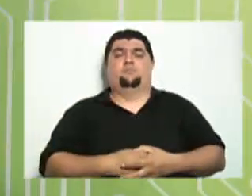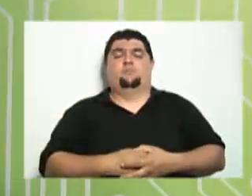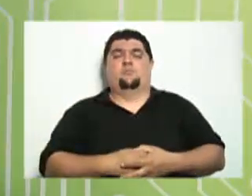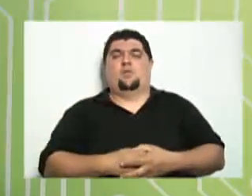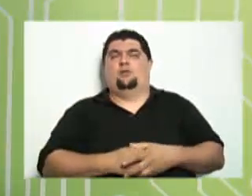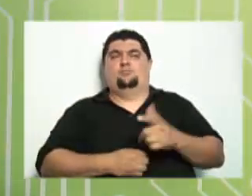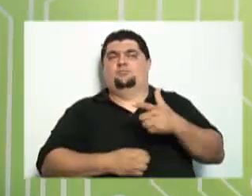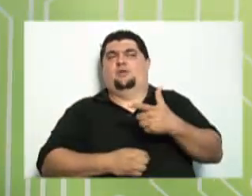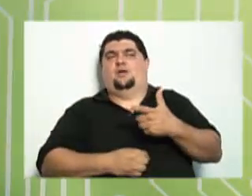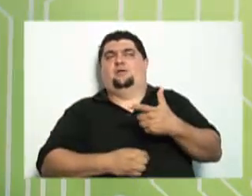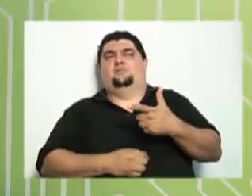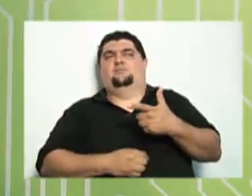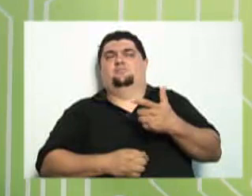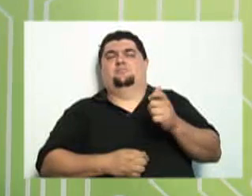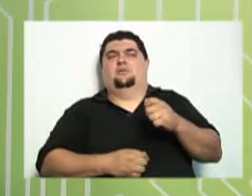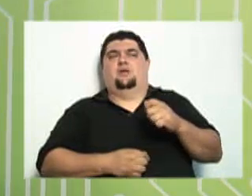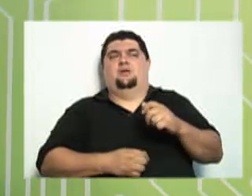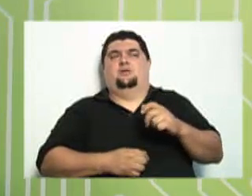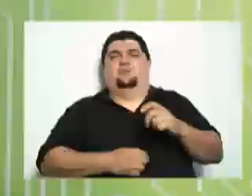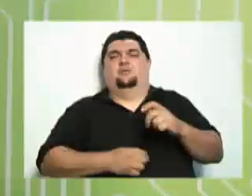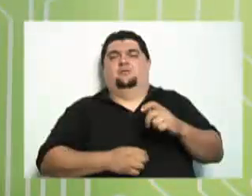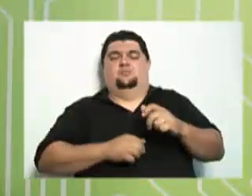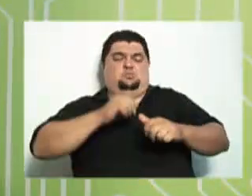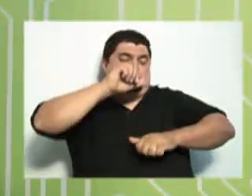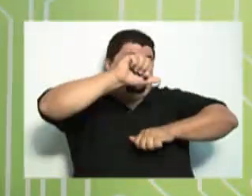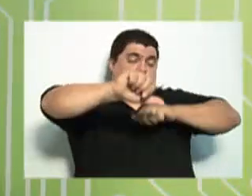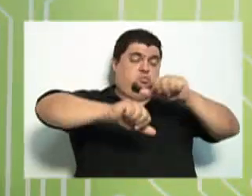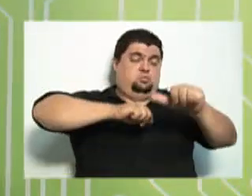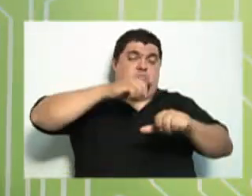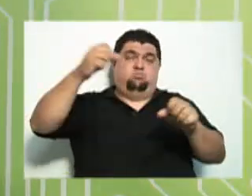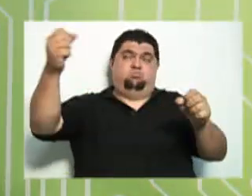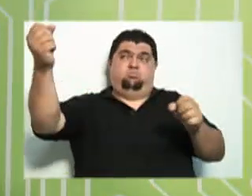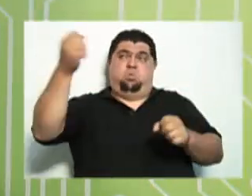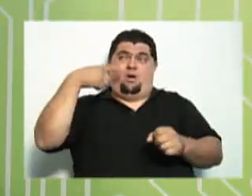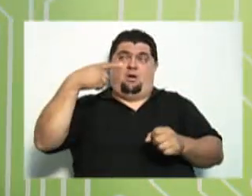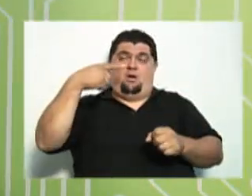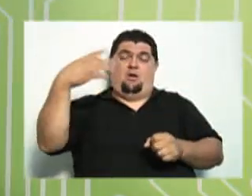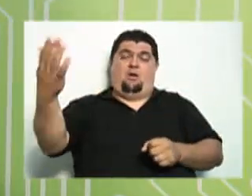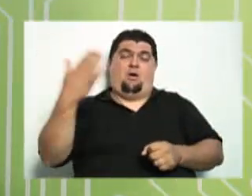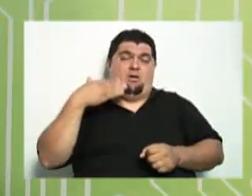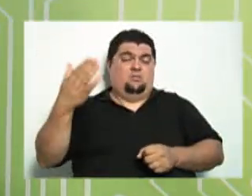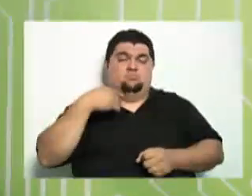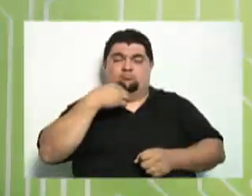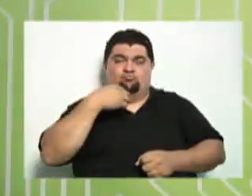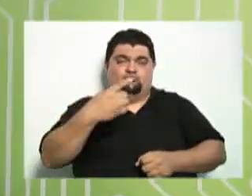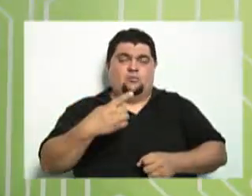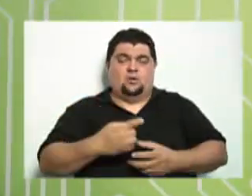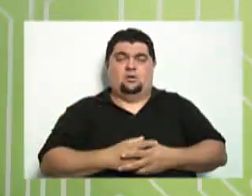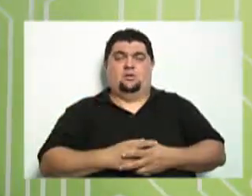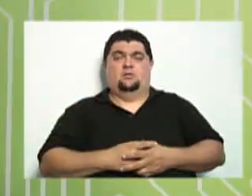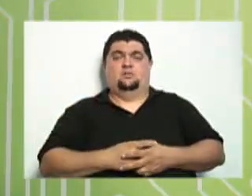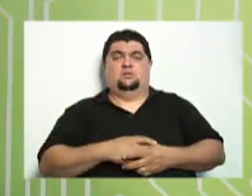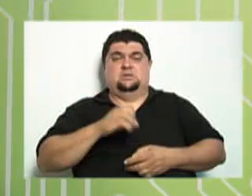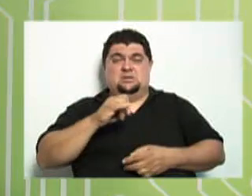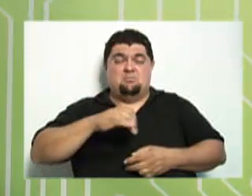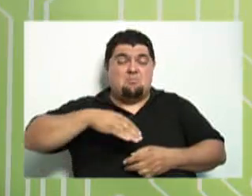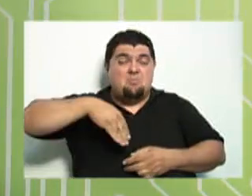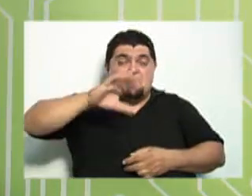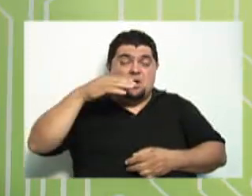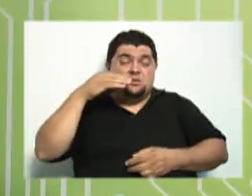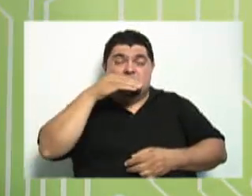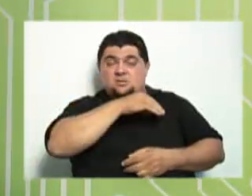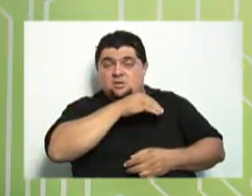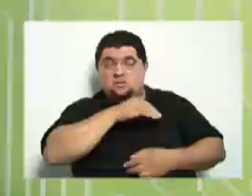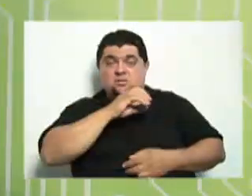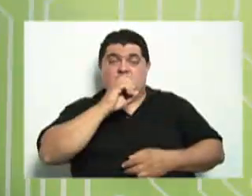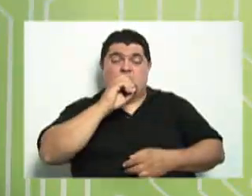luxo de suportar uma mudança muito grande nas temperaturas do nosso ambiente. Se aqui se tornar um lugar mais quente ou